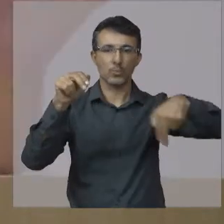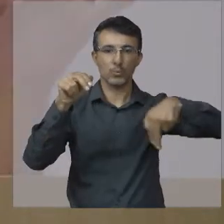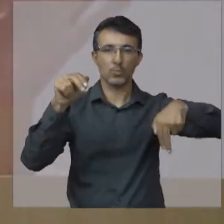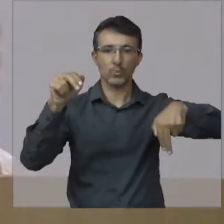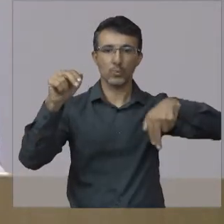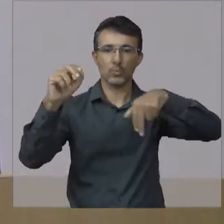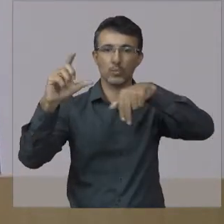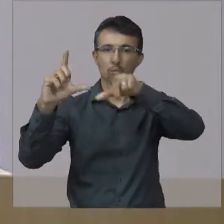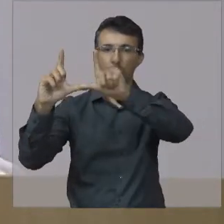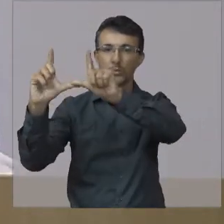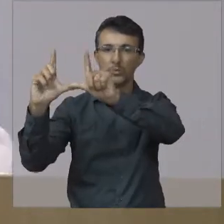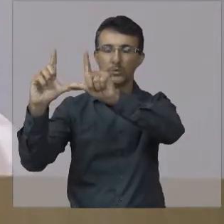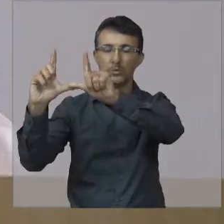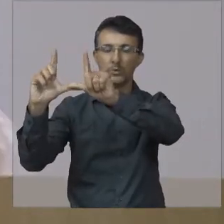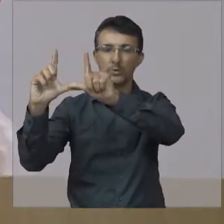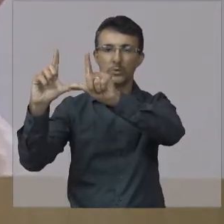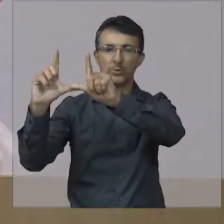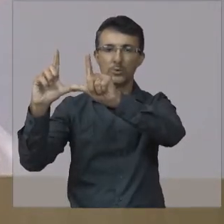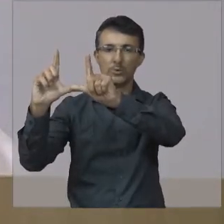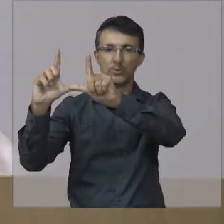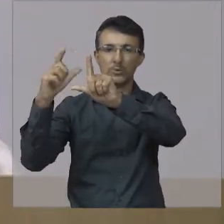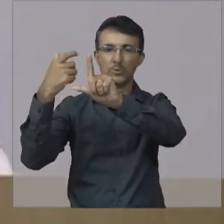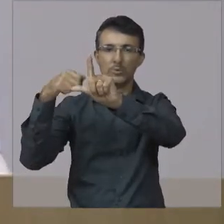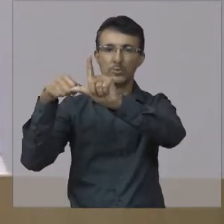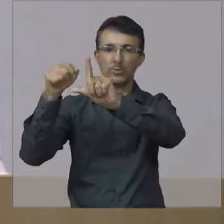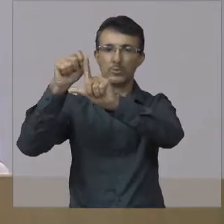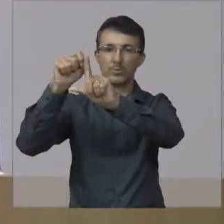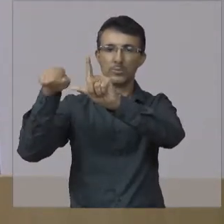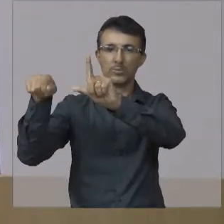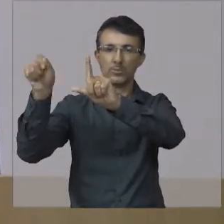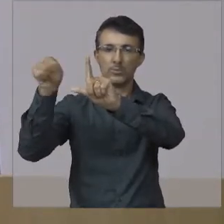primeiro? À esquerda. Aqui, ó.